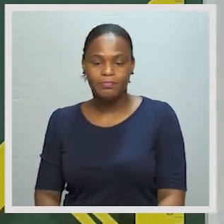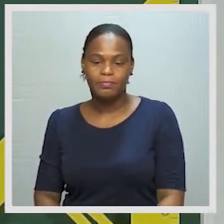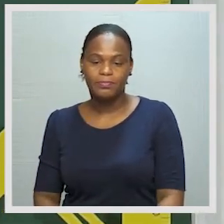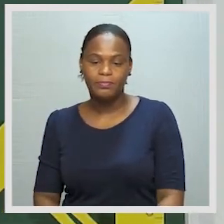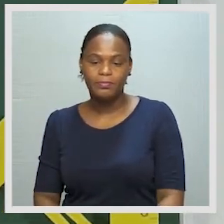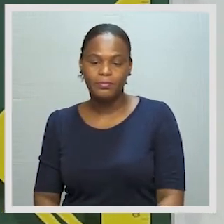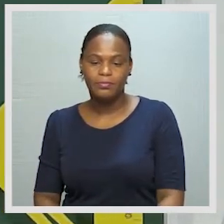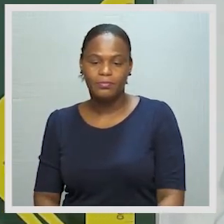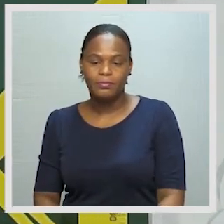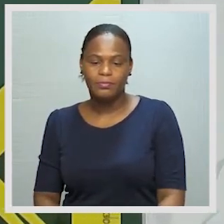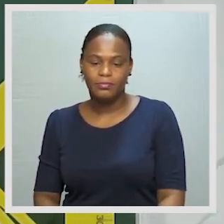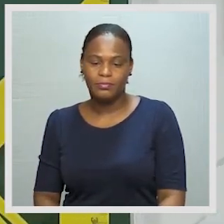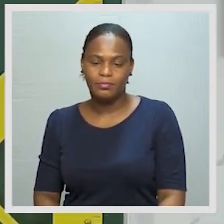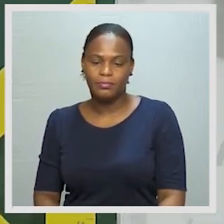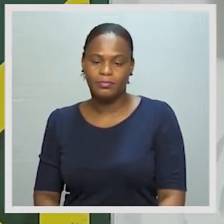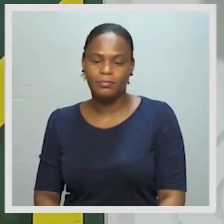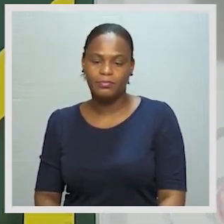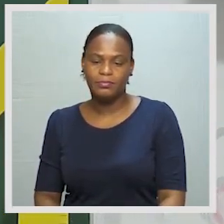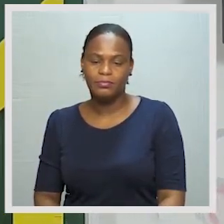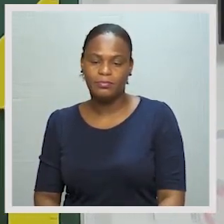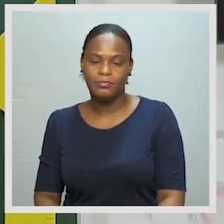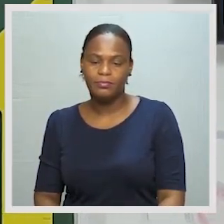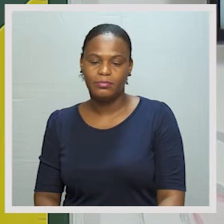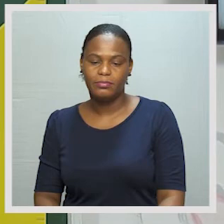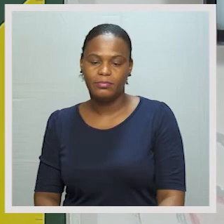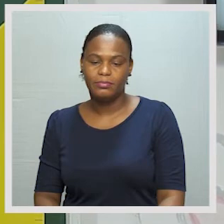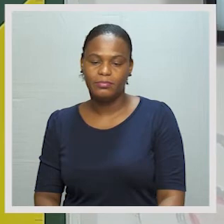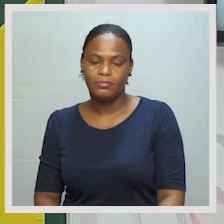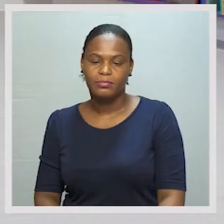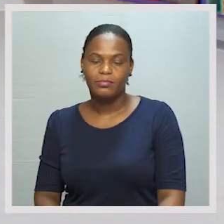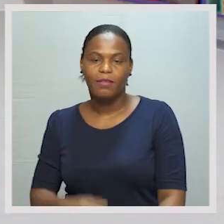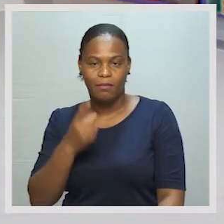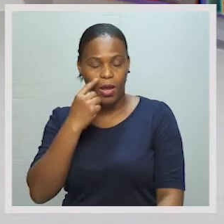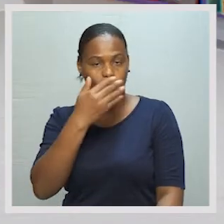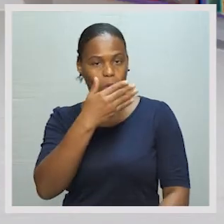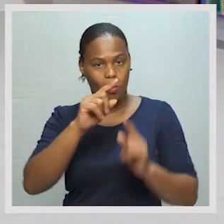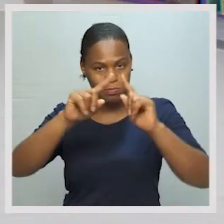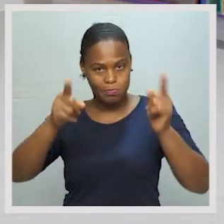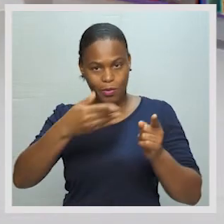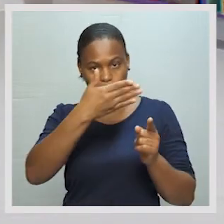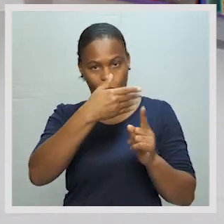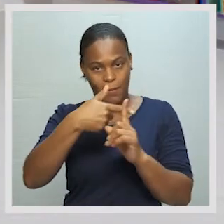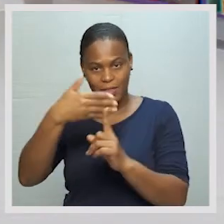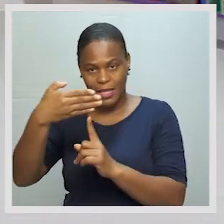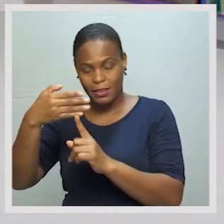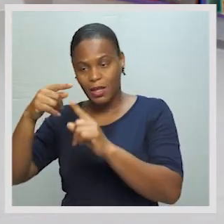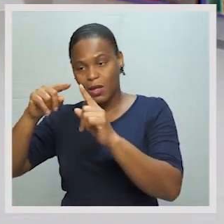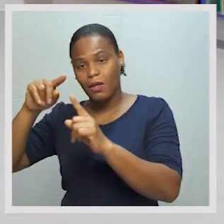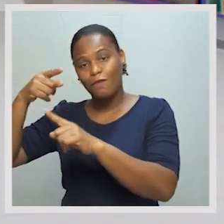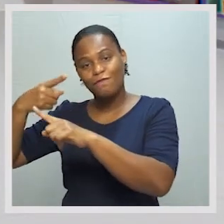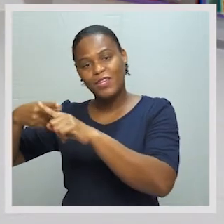nós vamos obter 1 mais 7 a multiplicar pelo fator x